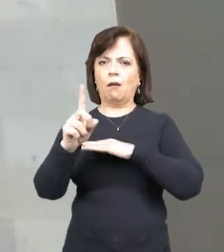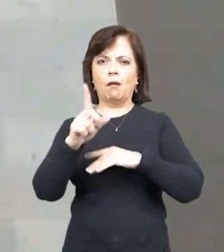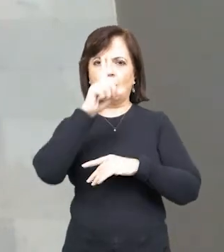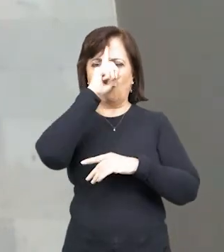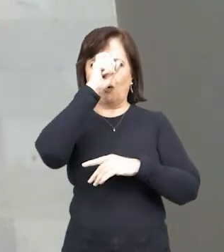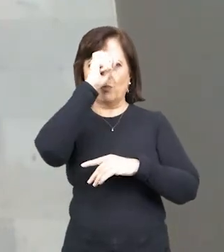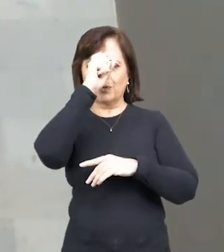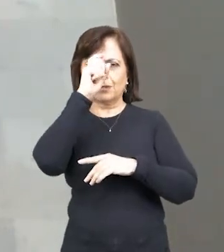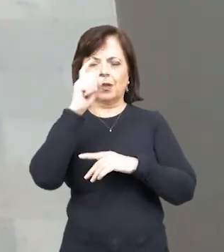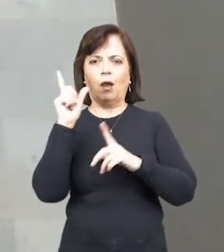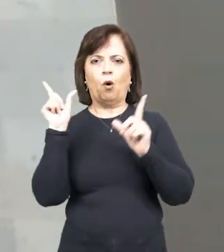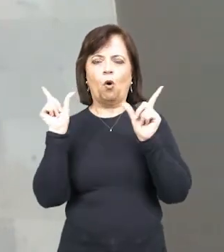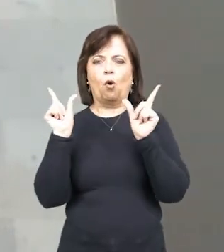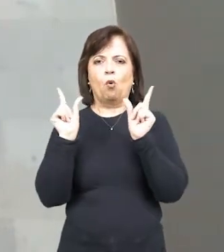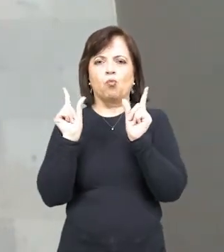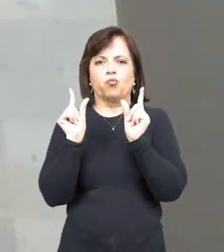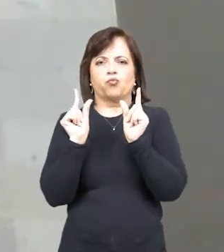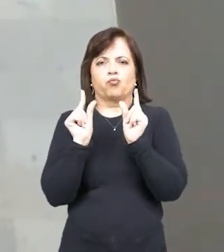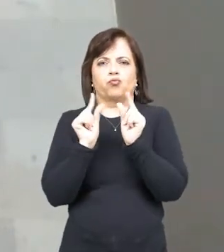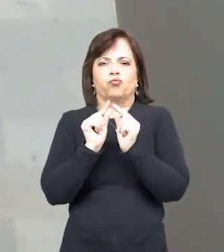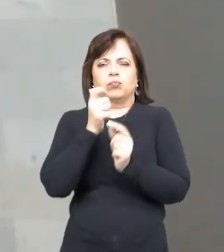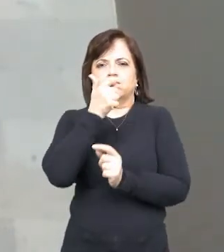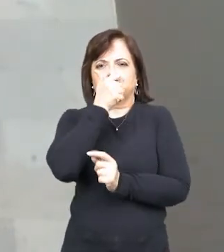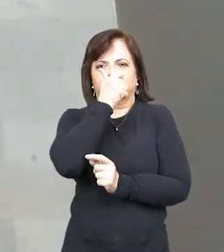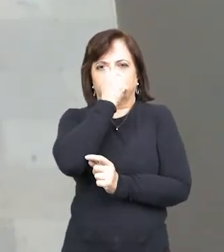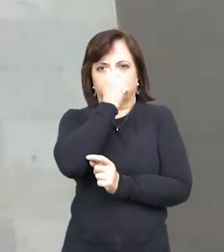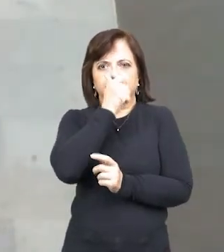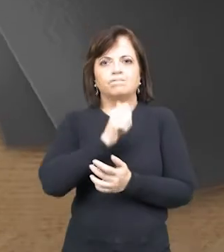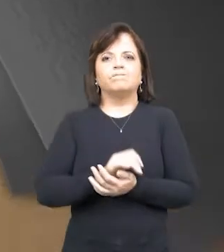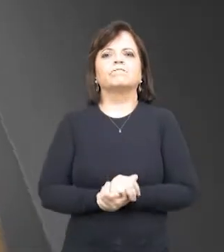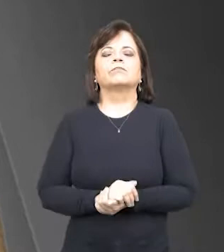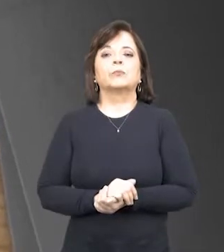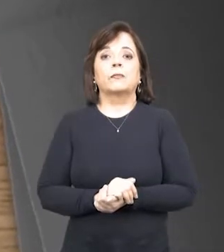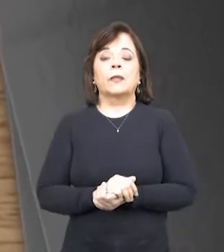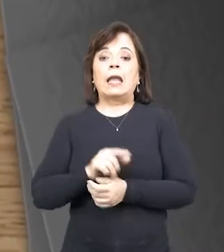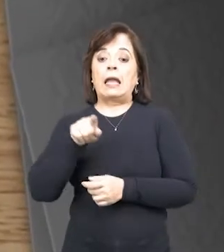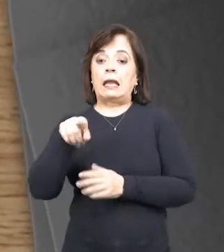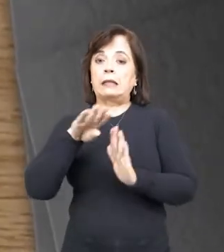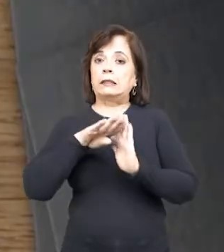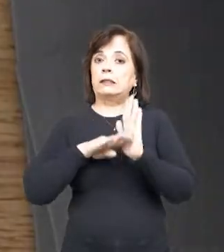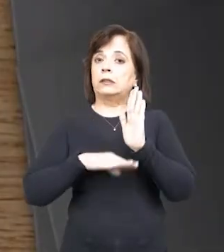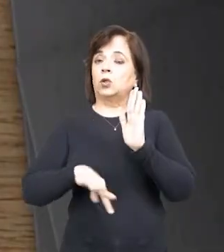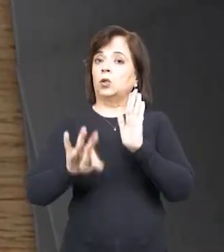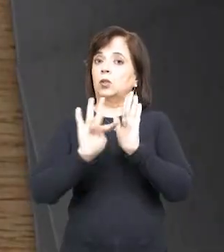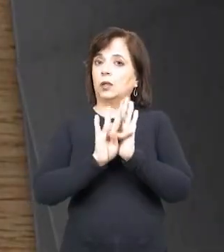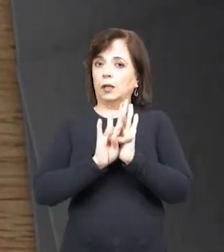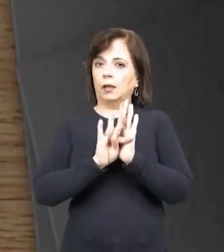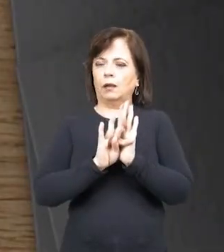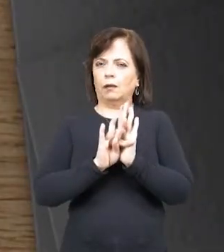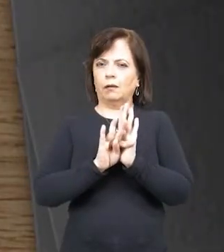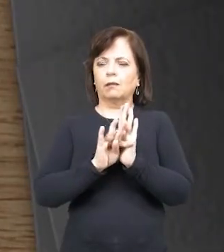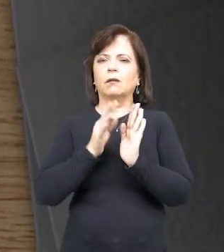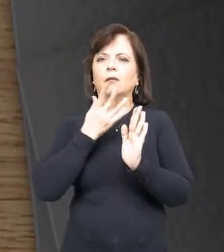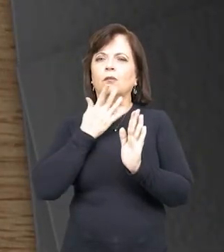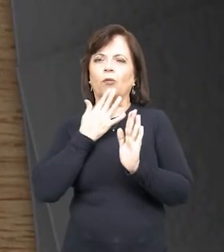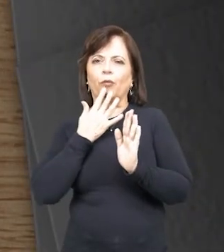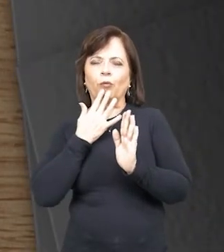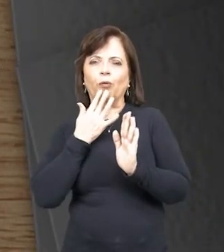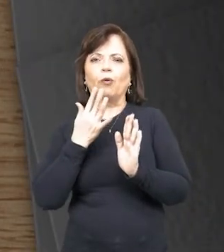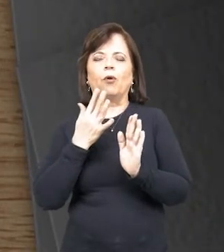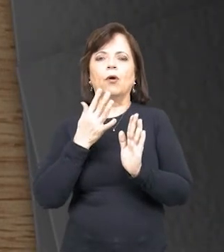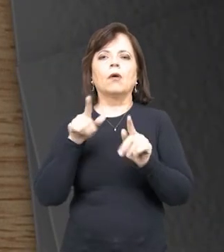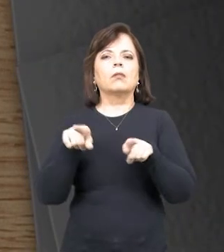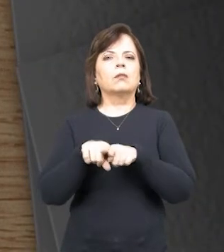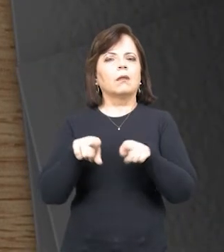casos aumentando estava comprometida. Nessa nota técnica do bandeiramento, há